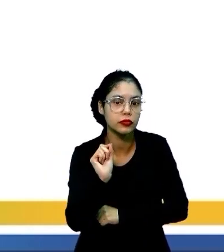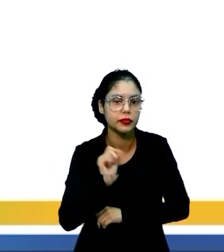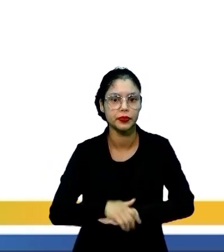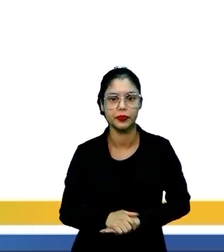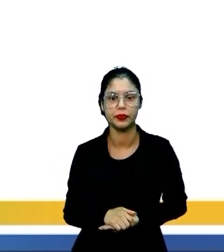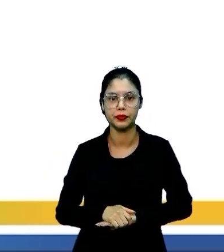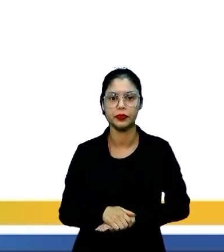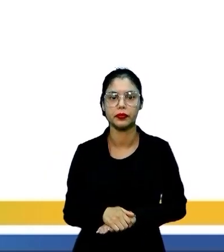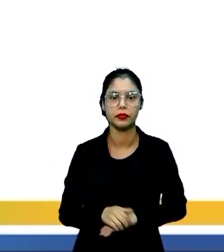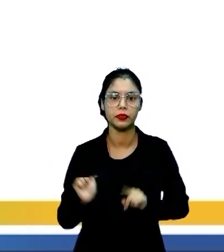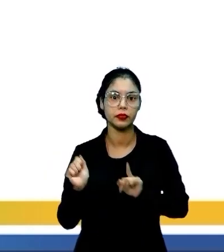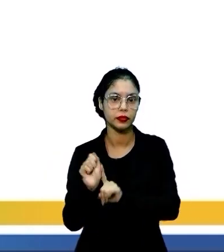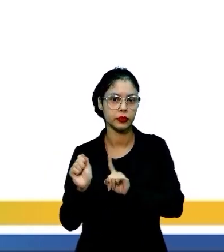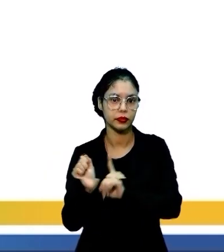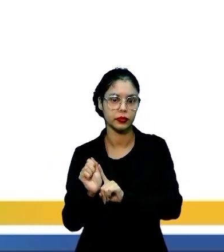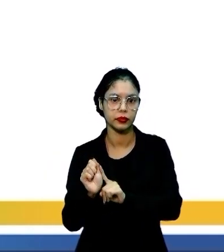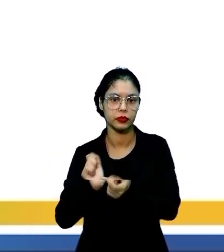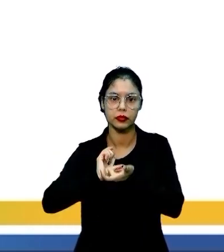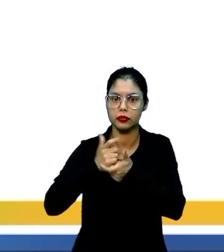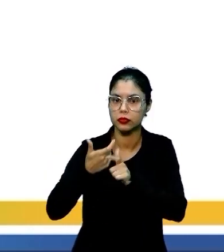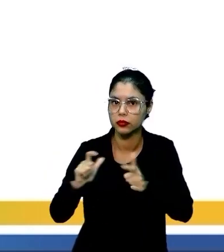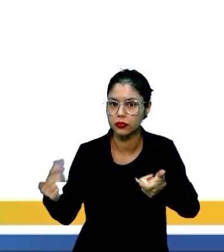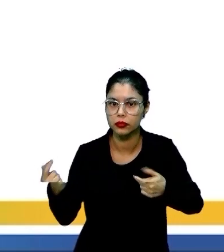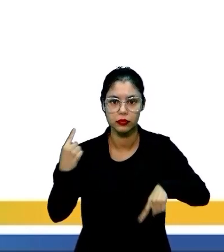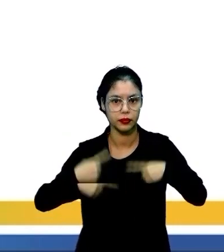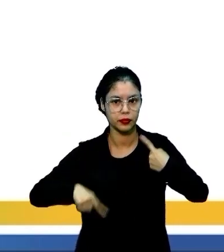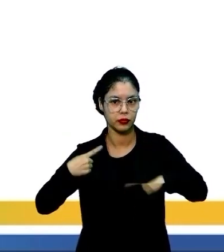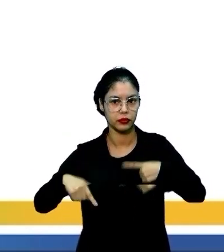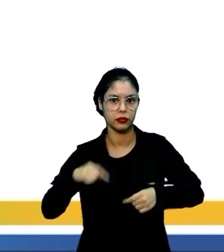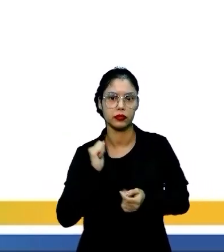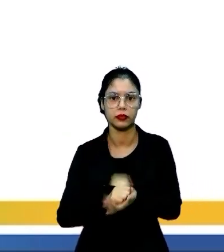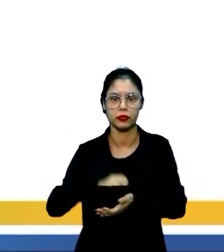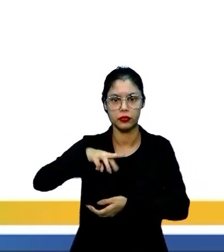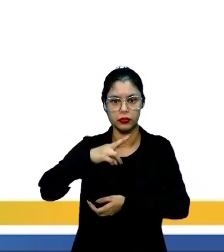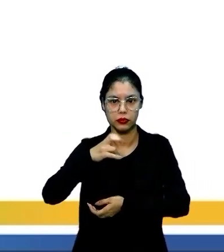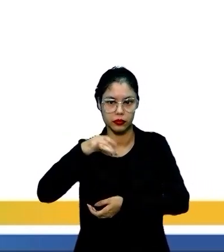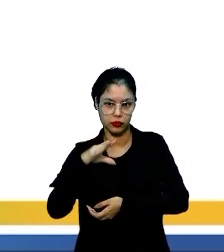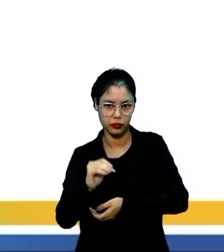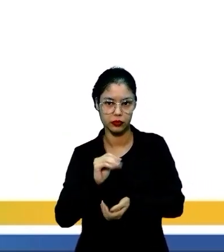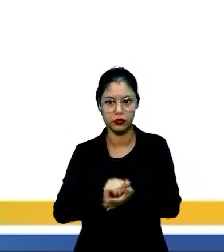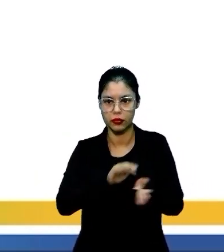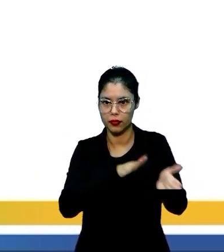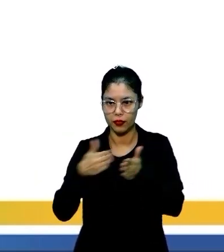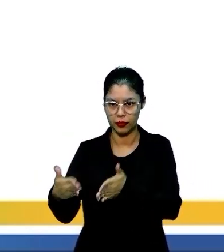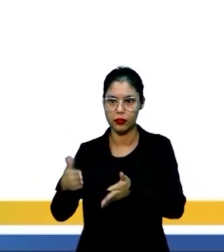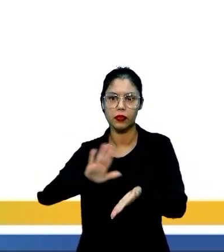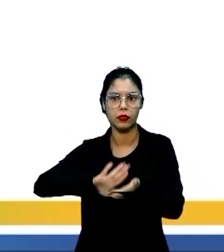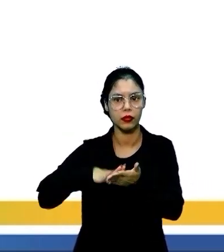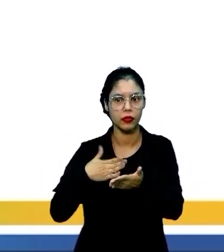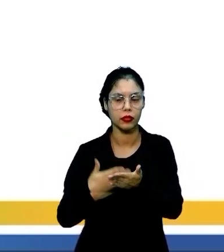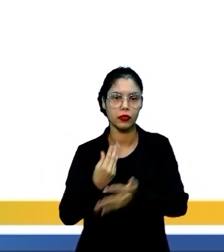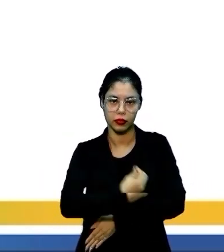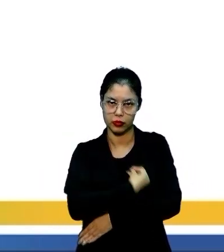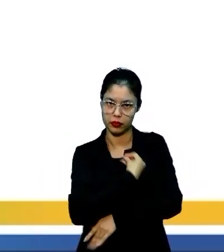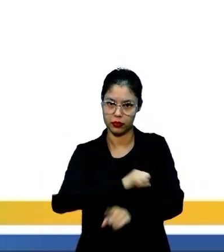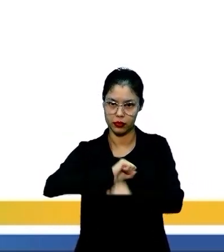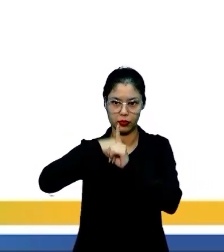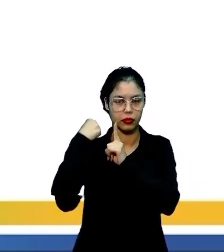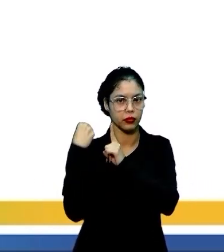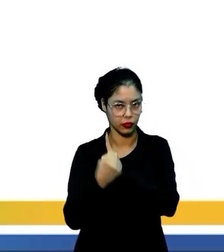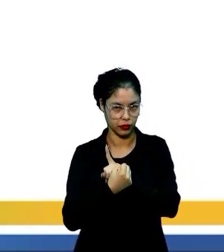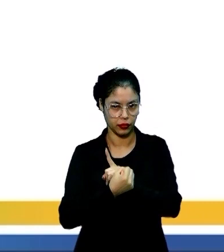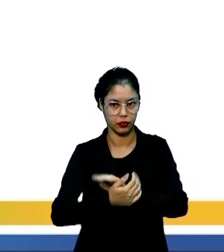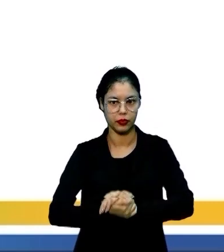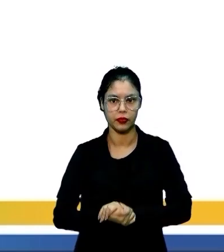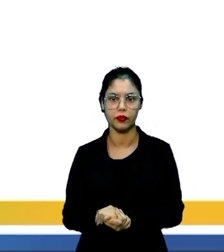que, letra A dimensão política do marxismo é parte de sua interpretação